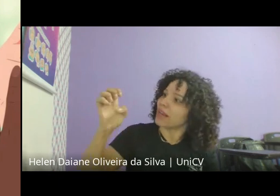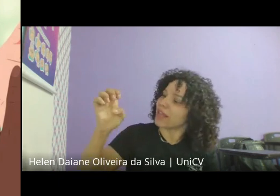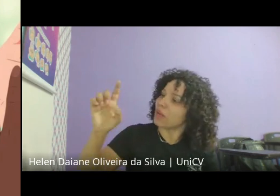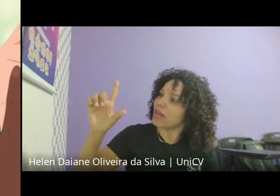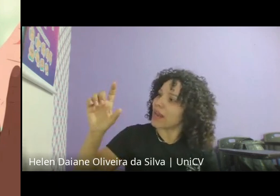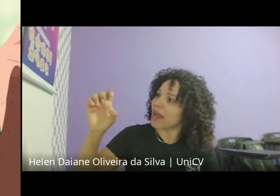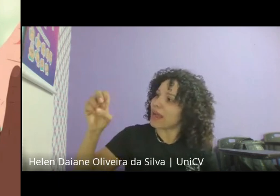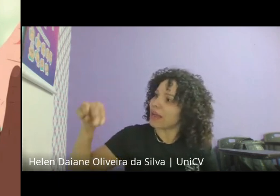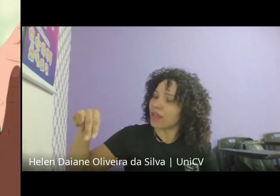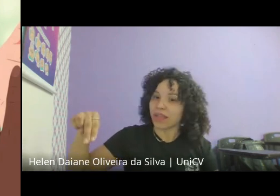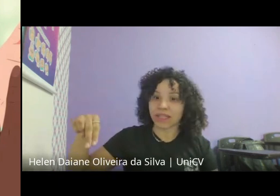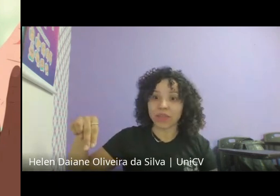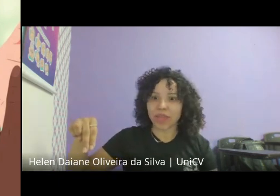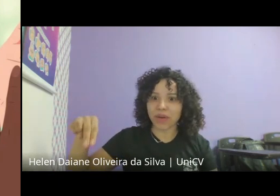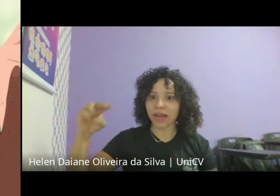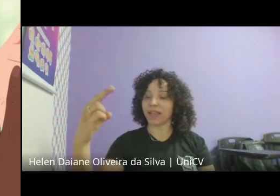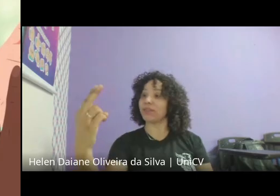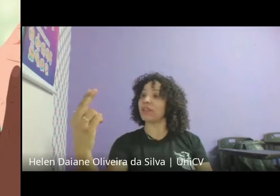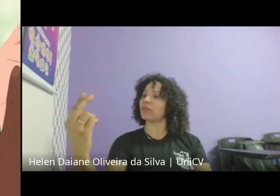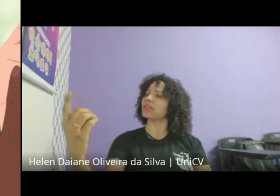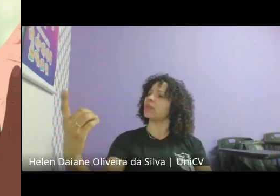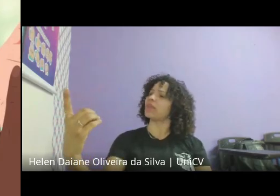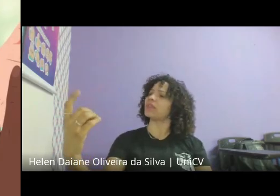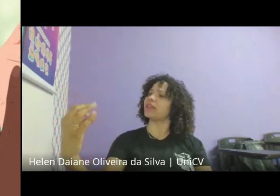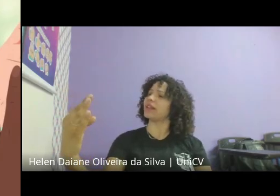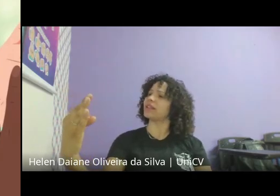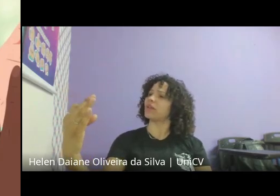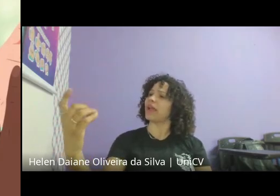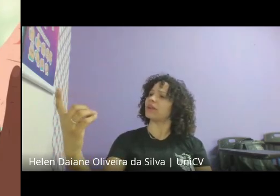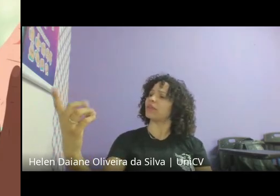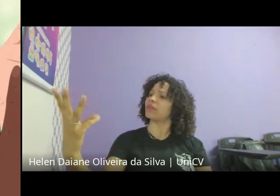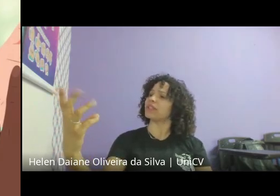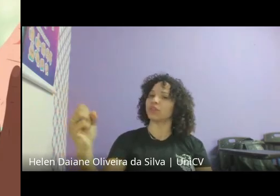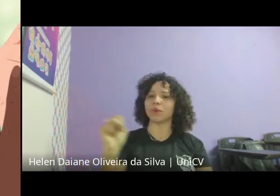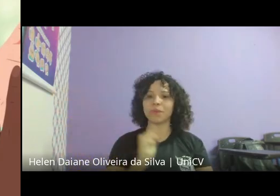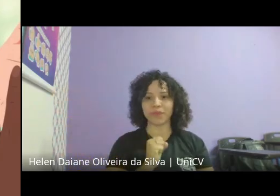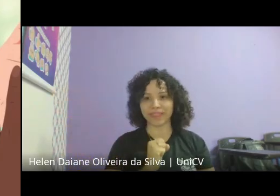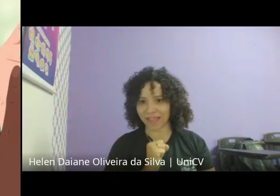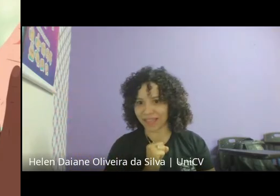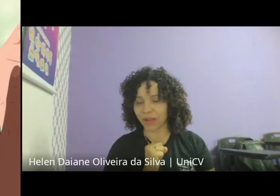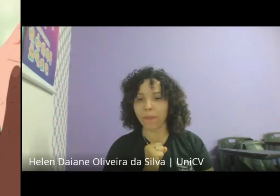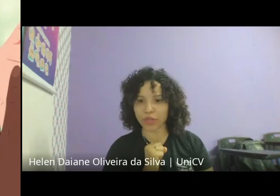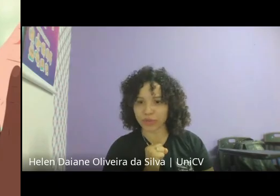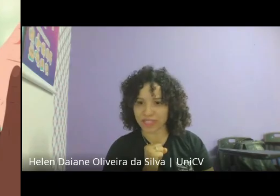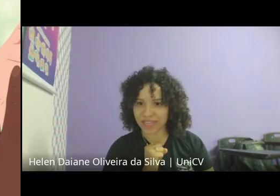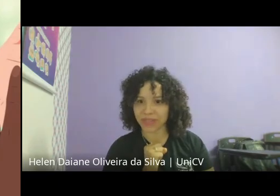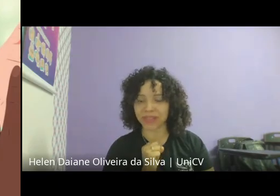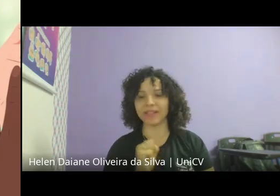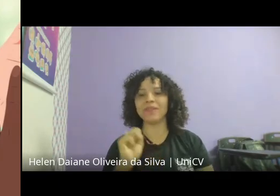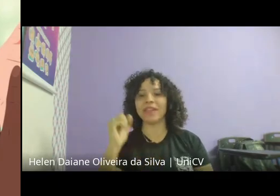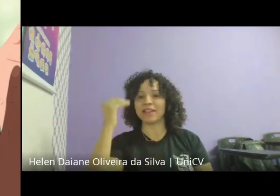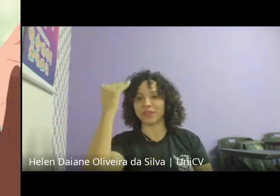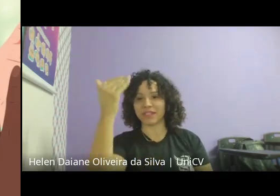nome. Ela quer olhar. Se ela não quer olhar, ela quer ainda virar o sinal para ver se o dedo dela está correta, a configuração de mão. Tá? Não pode fazer